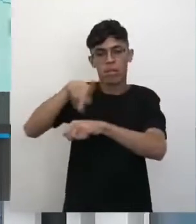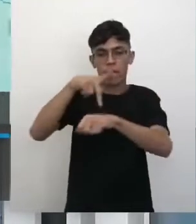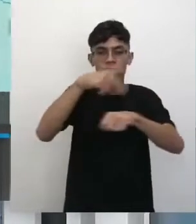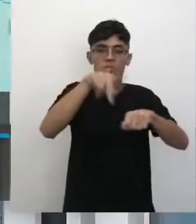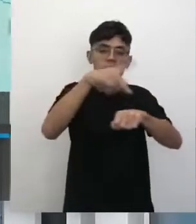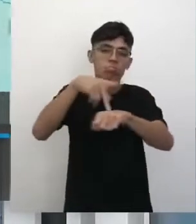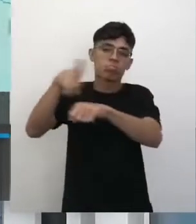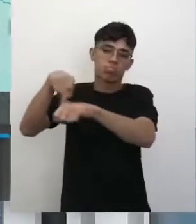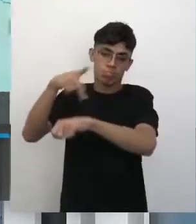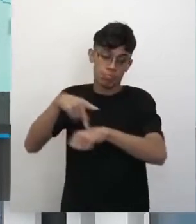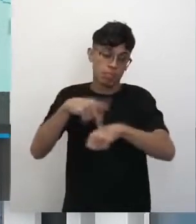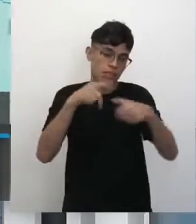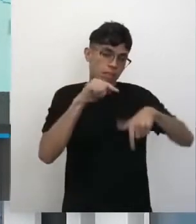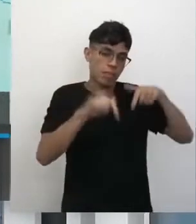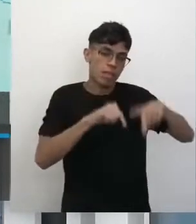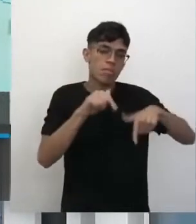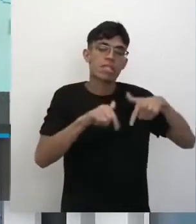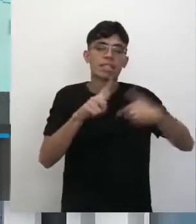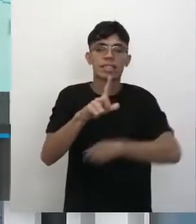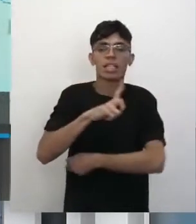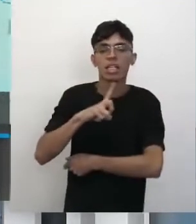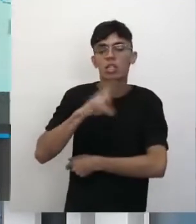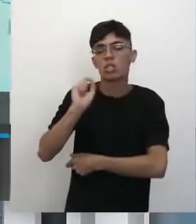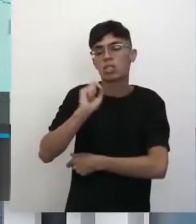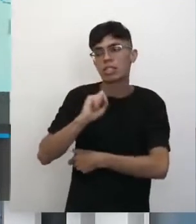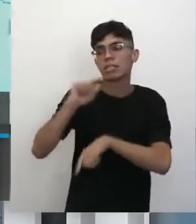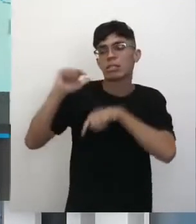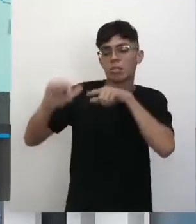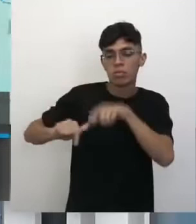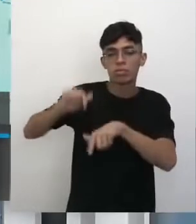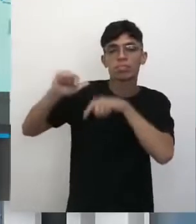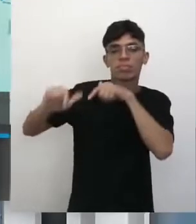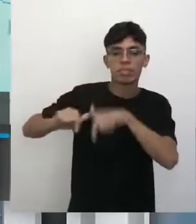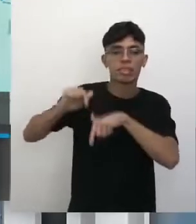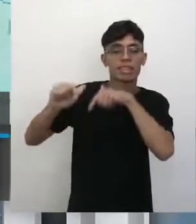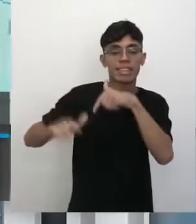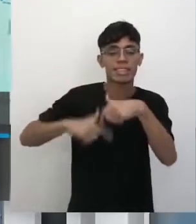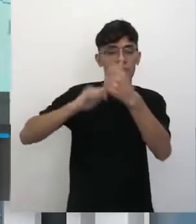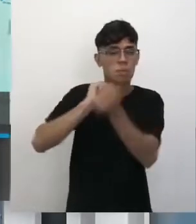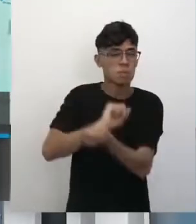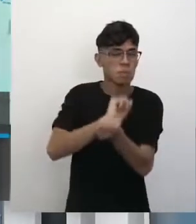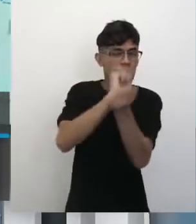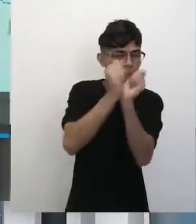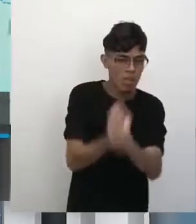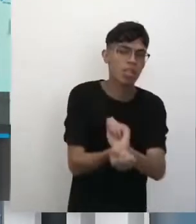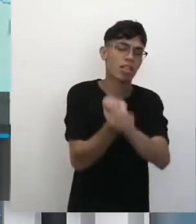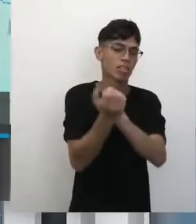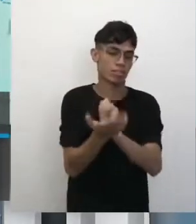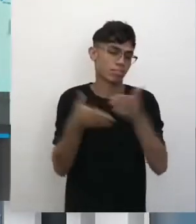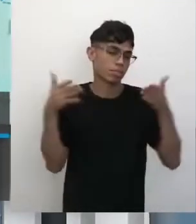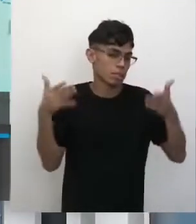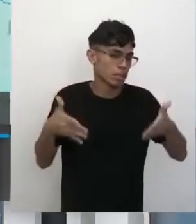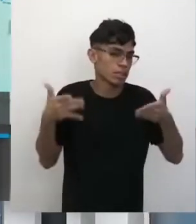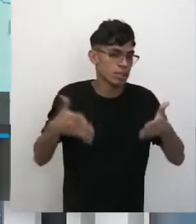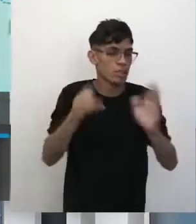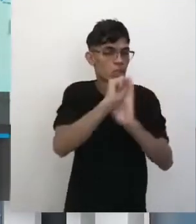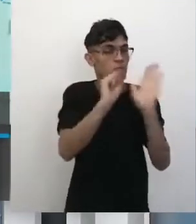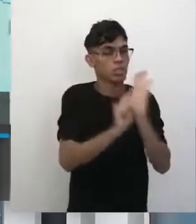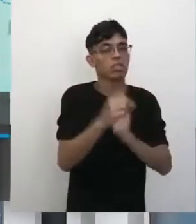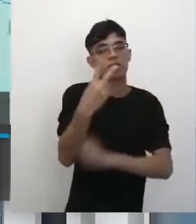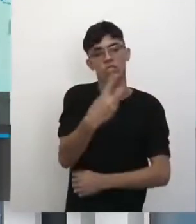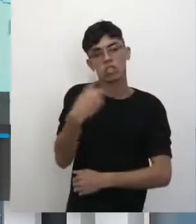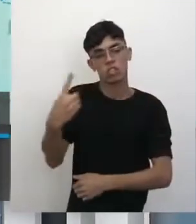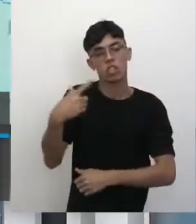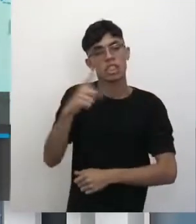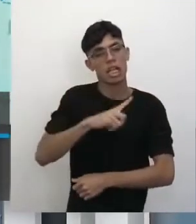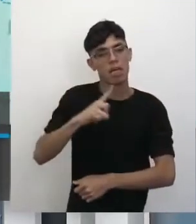aí do trabalho, ainda ter esse trabalho, escravizado, Alex? Hoje em dia, falando do século XXI, você